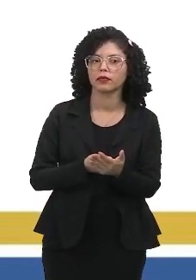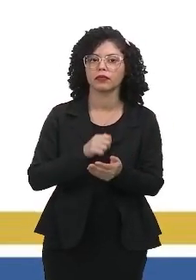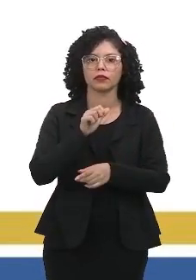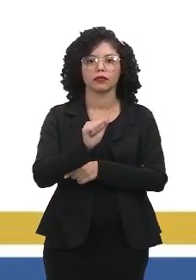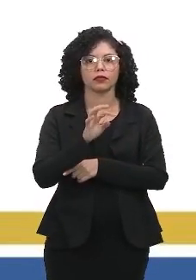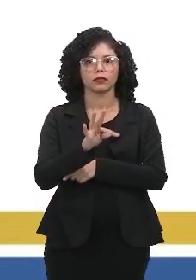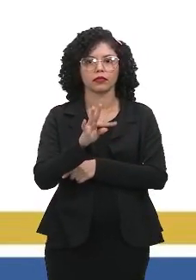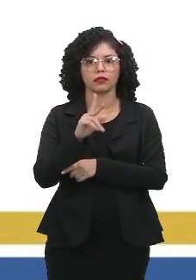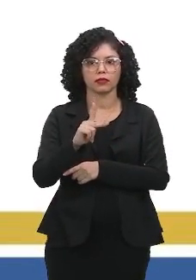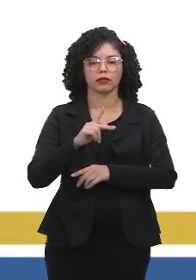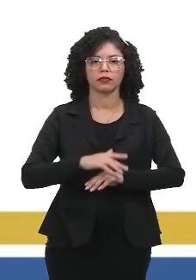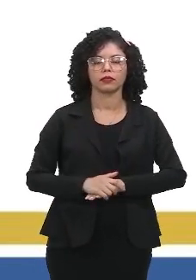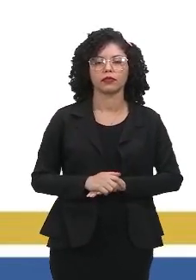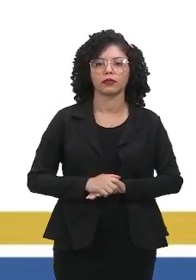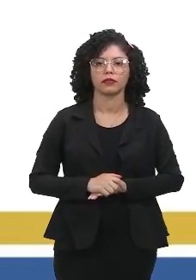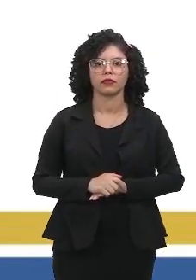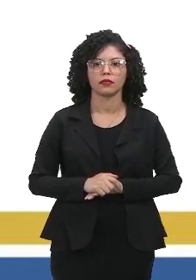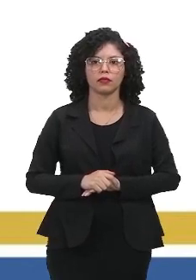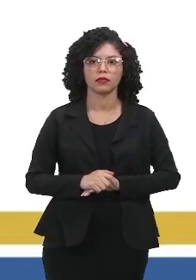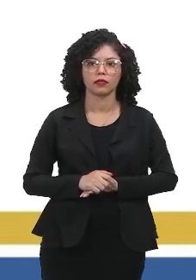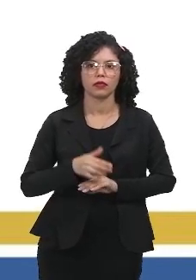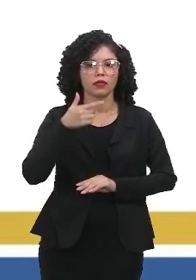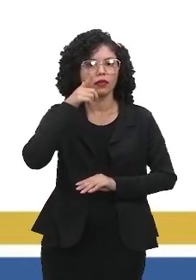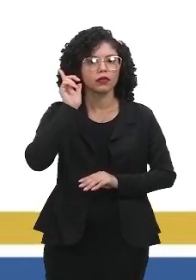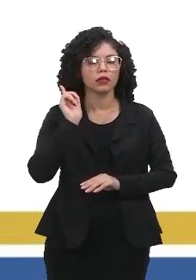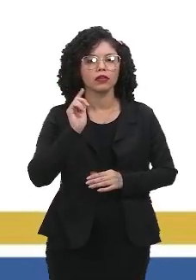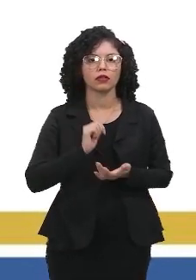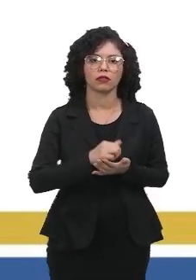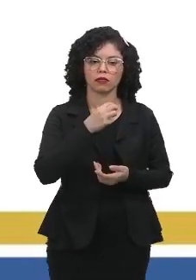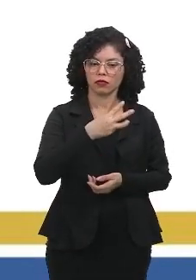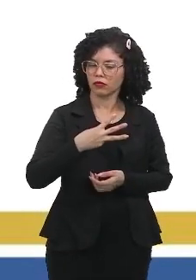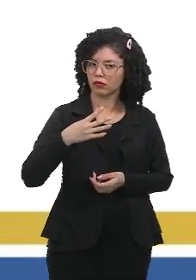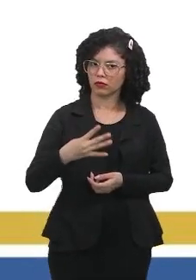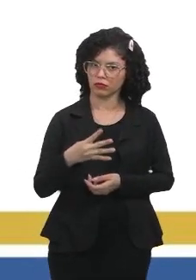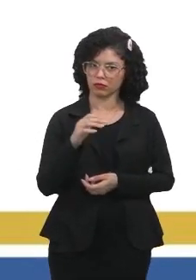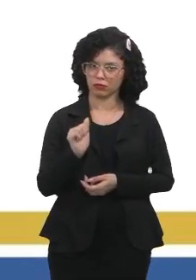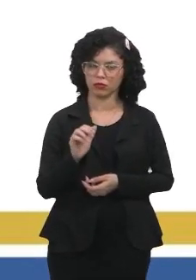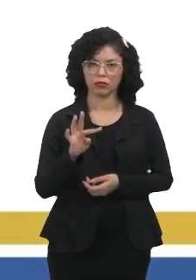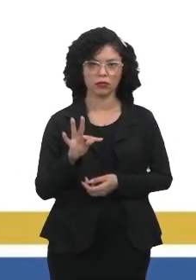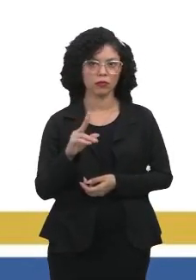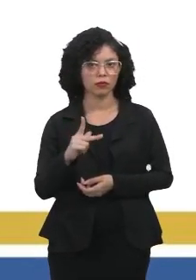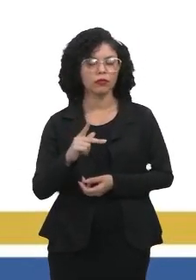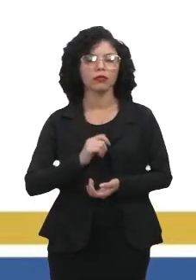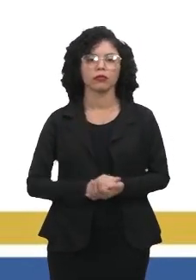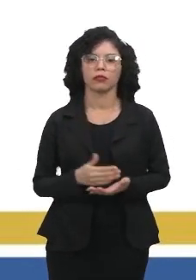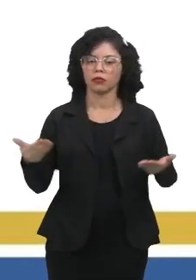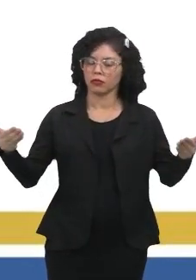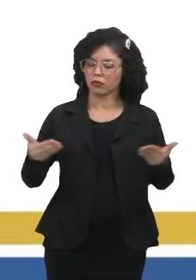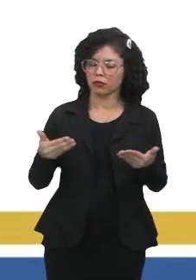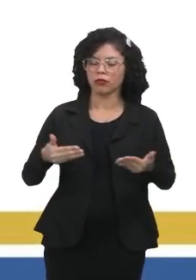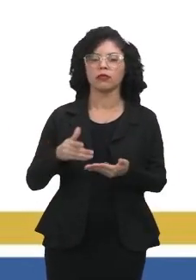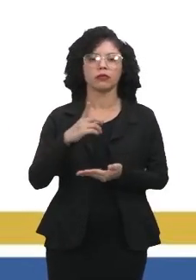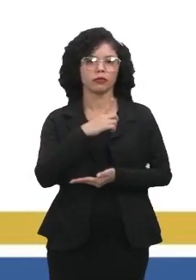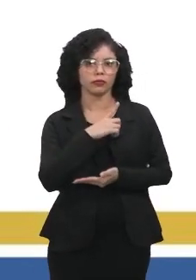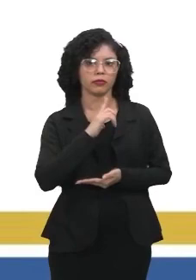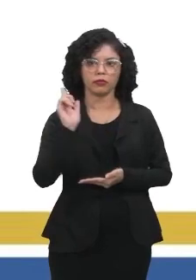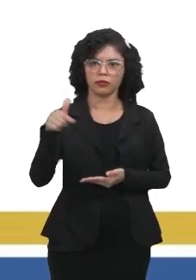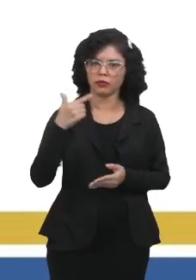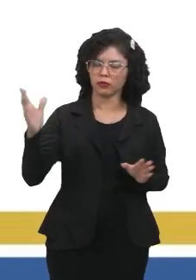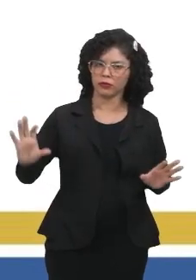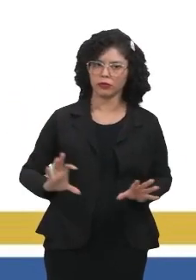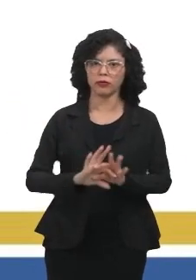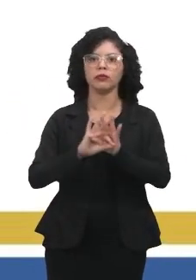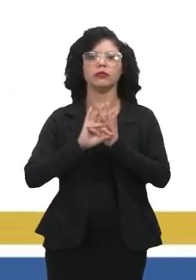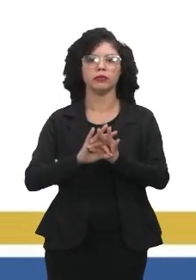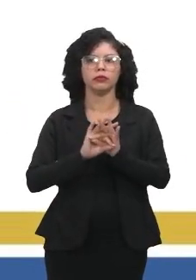ATPS nesse esquema antigo fala em 34 ATPS hoje a gente tem uma uma outra relação